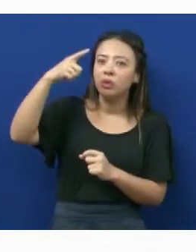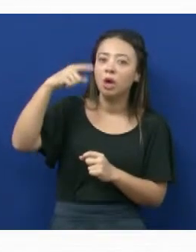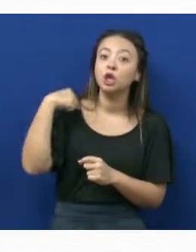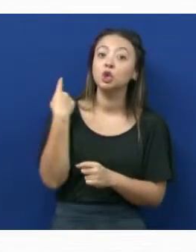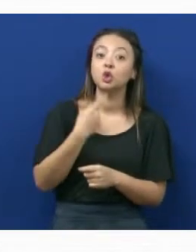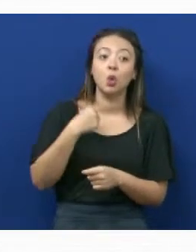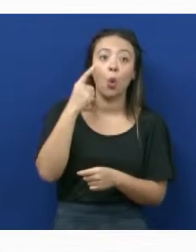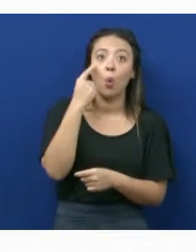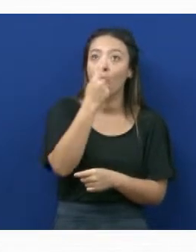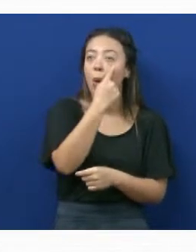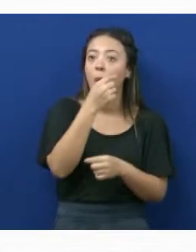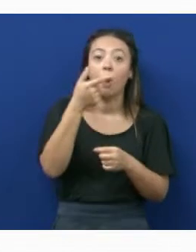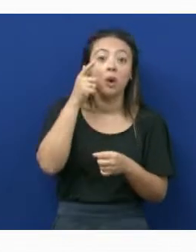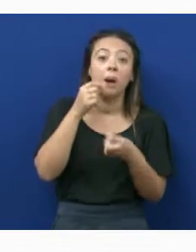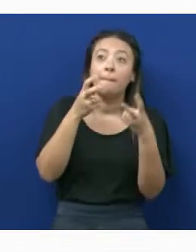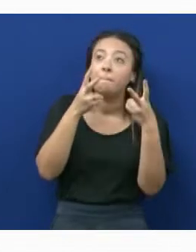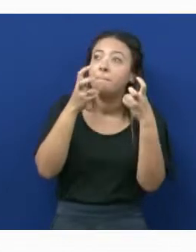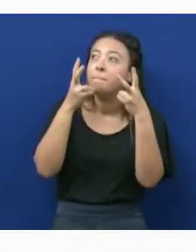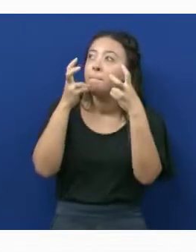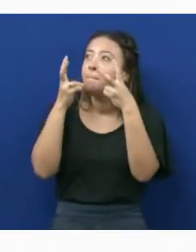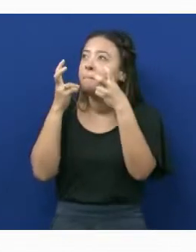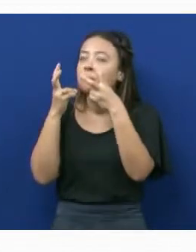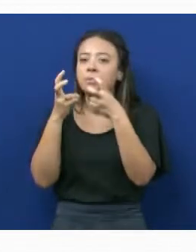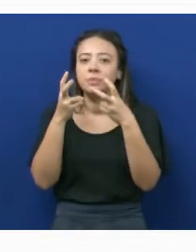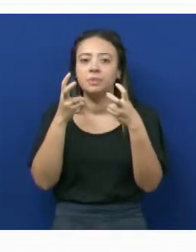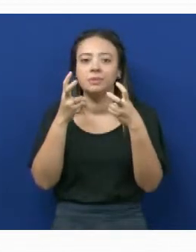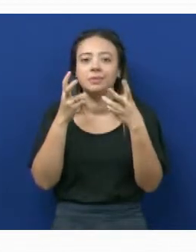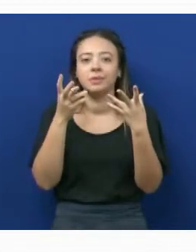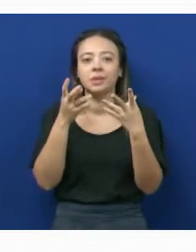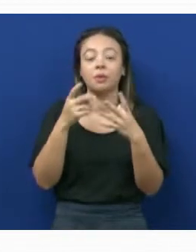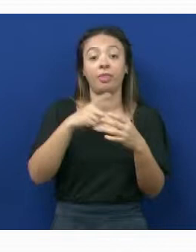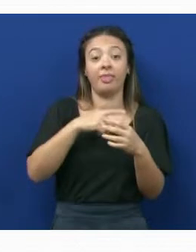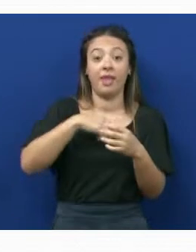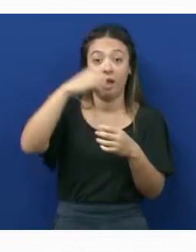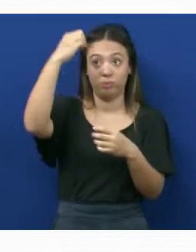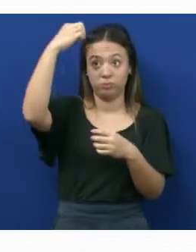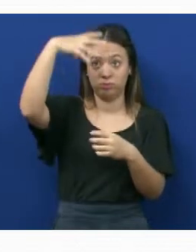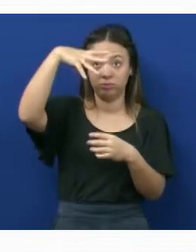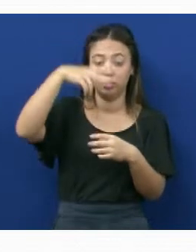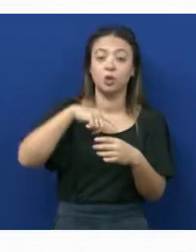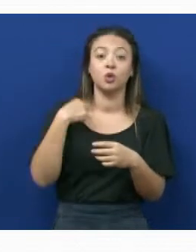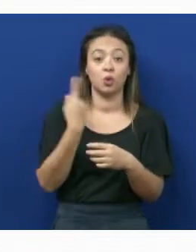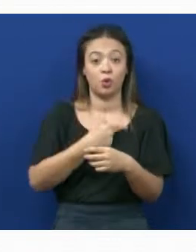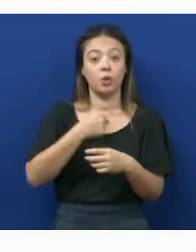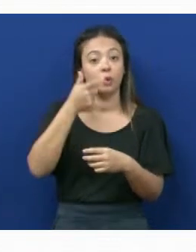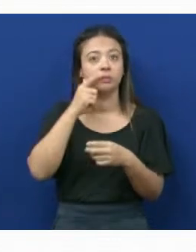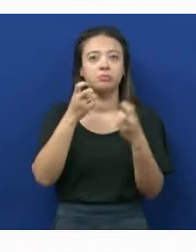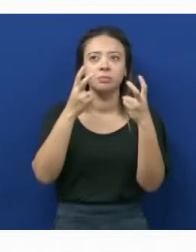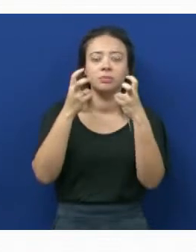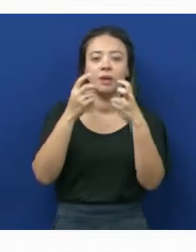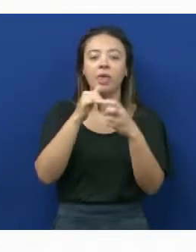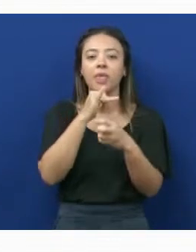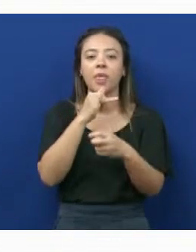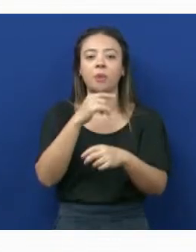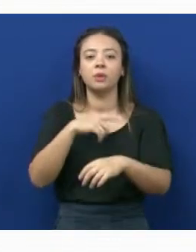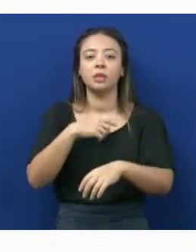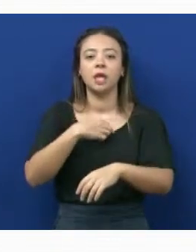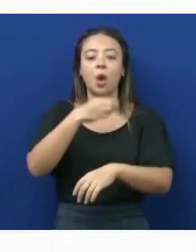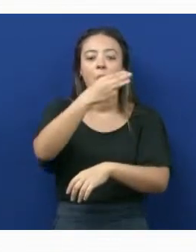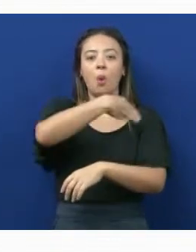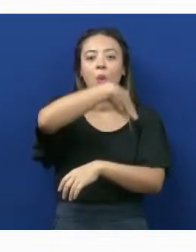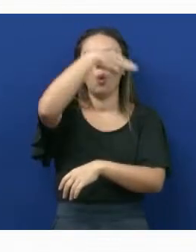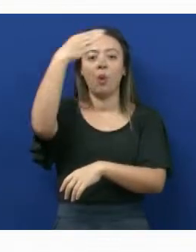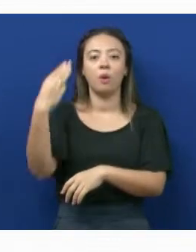ela designa uma sensação visual que ocorre na presença da luz. Temos, por exemplo, pessoal, o arco-íris. Vocês acham que o